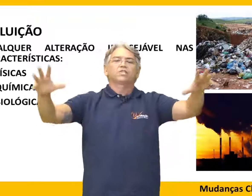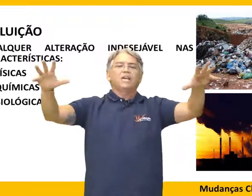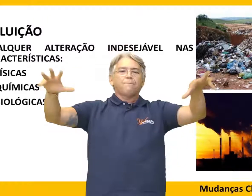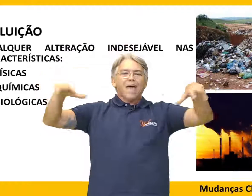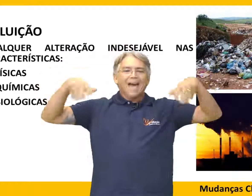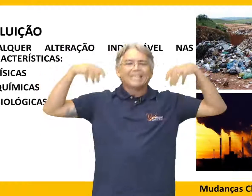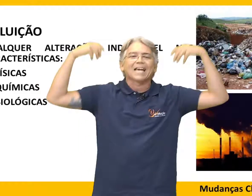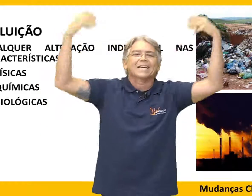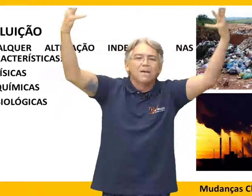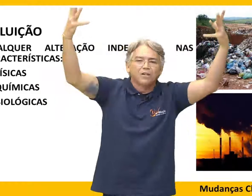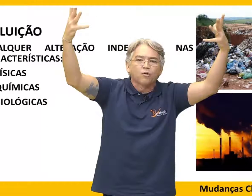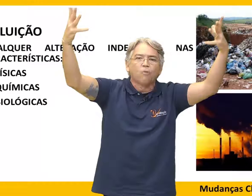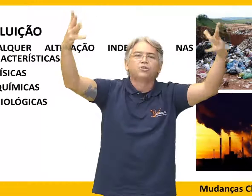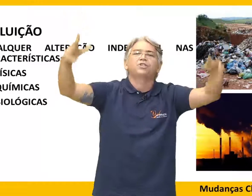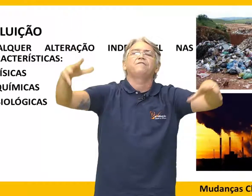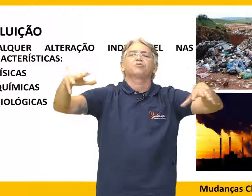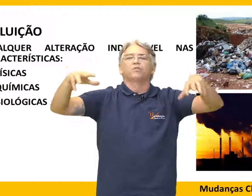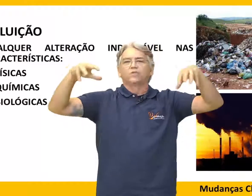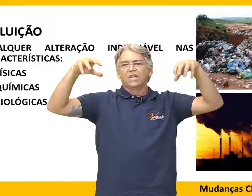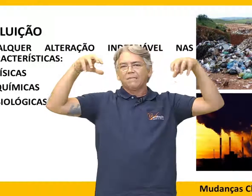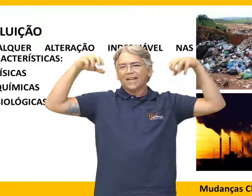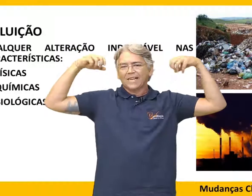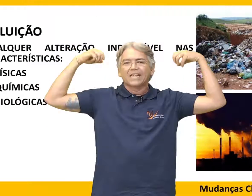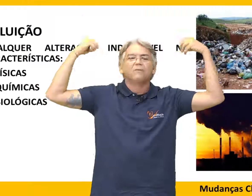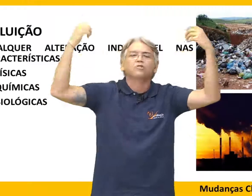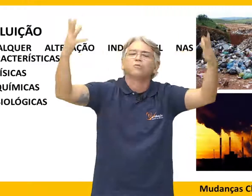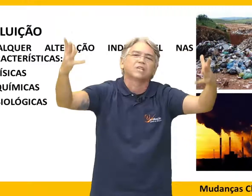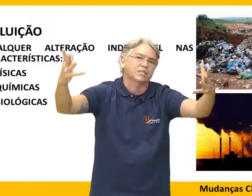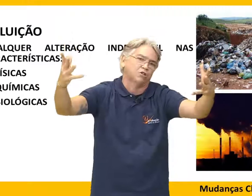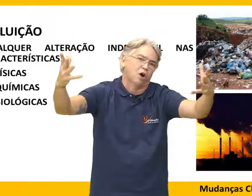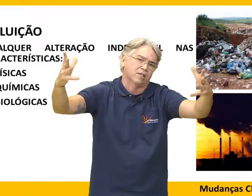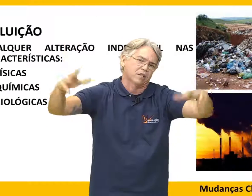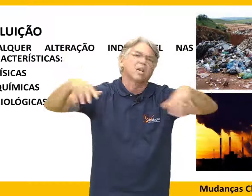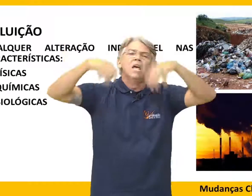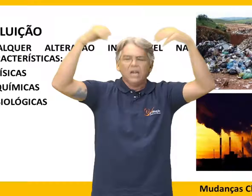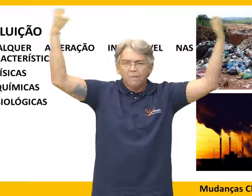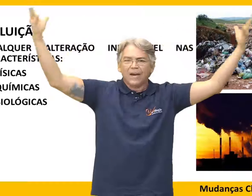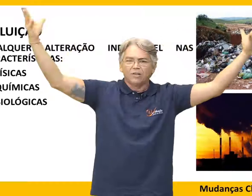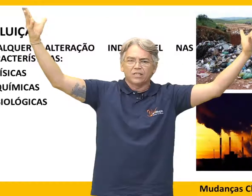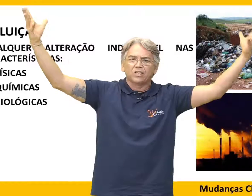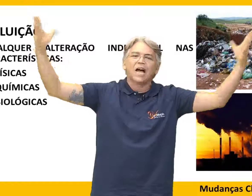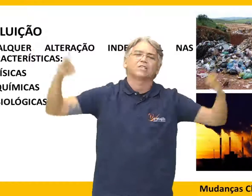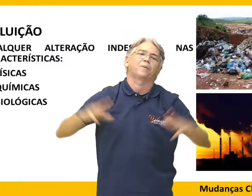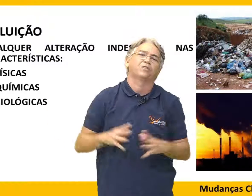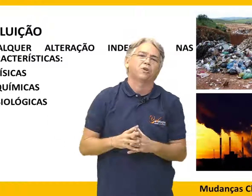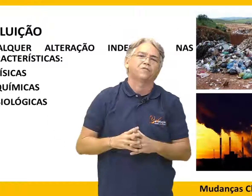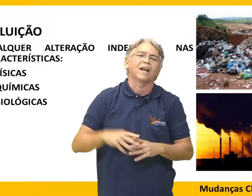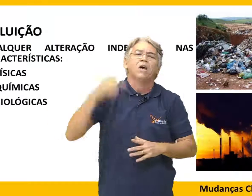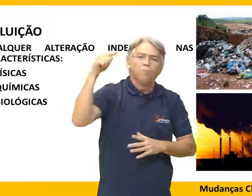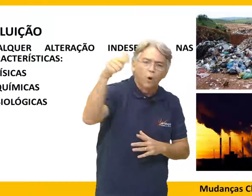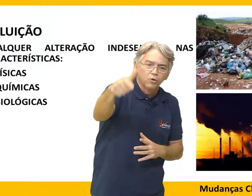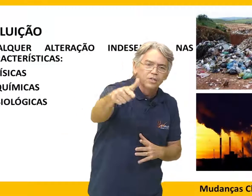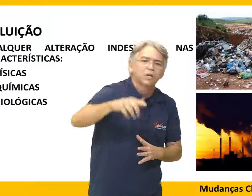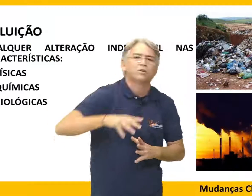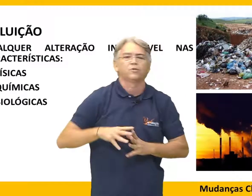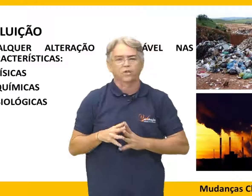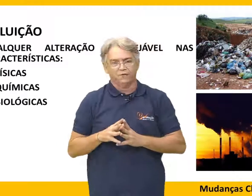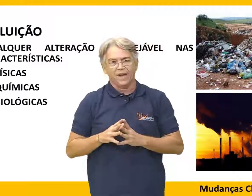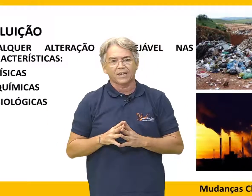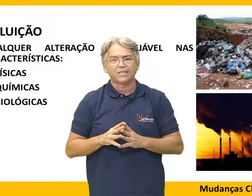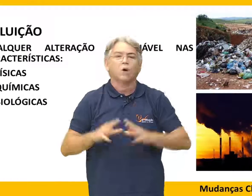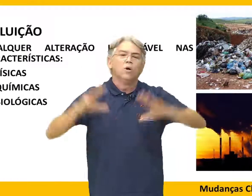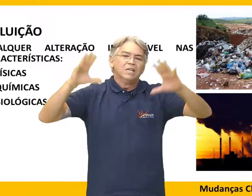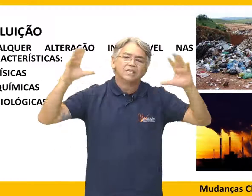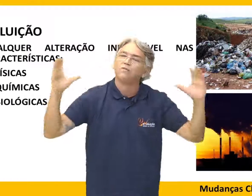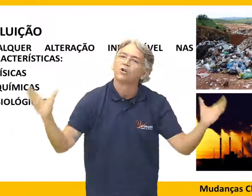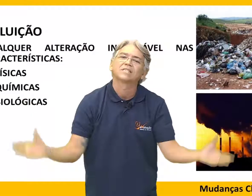Quando você libera essa queima de combustíveis, quando você libera essa queima de substâncias tóxicas, liberando esses gases para a atmosfera, poluição